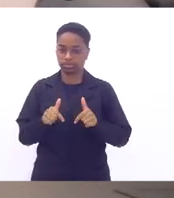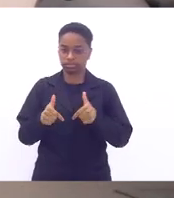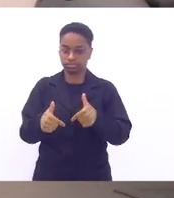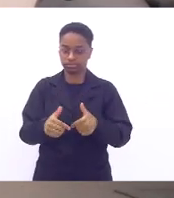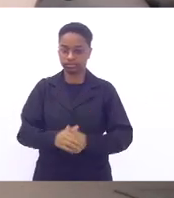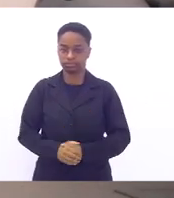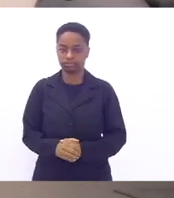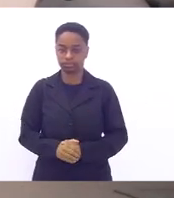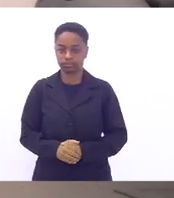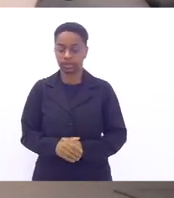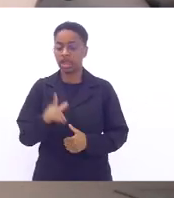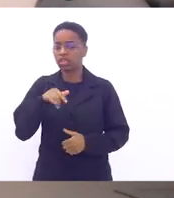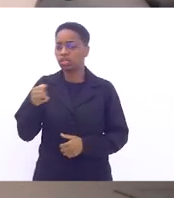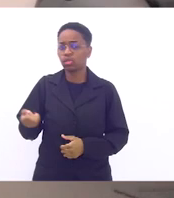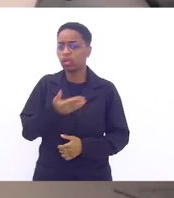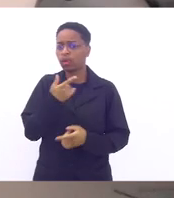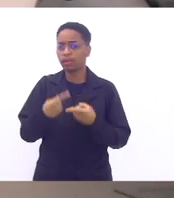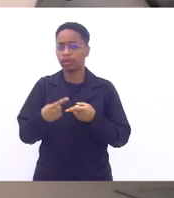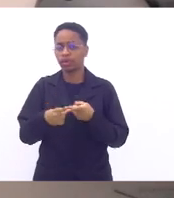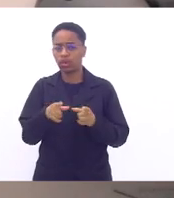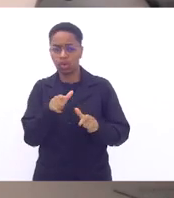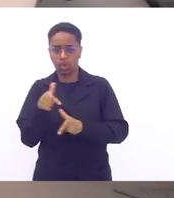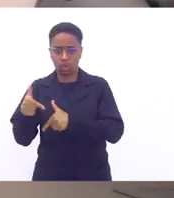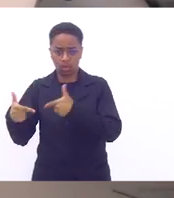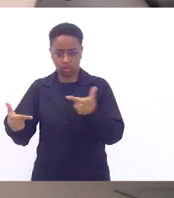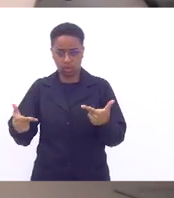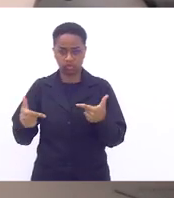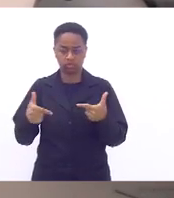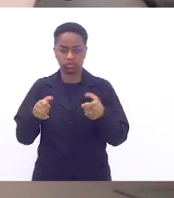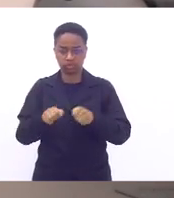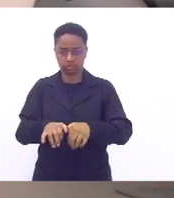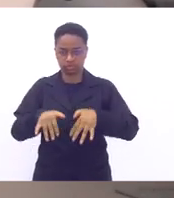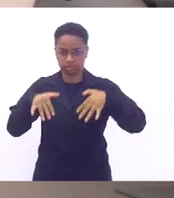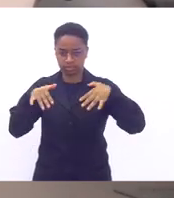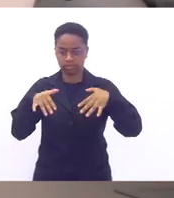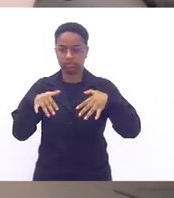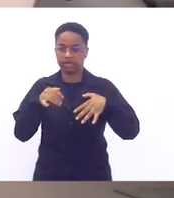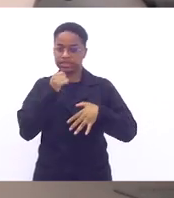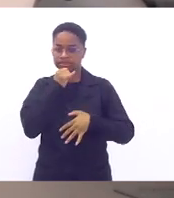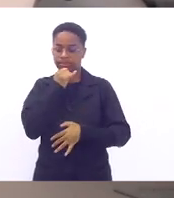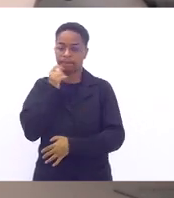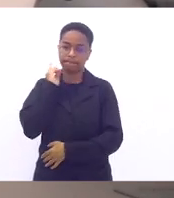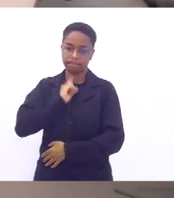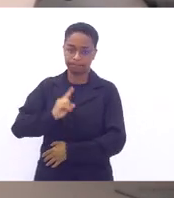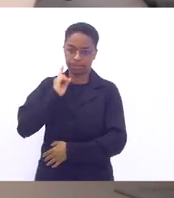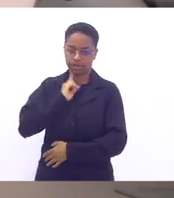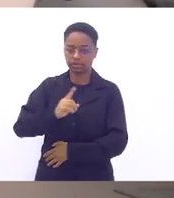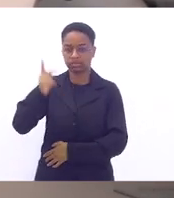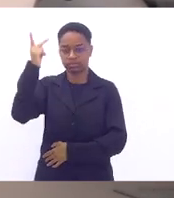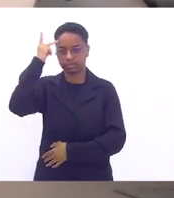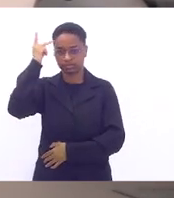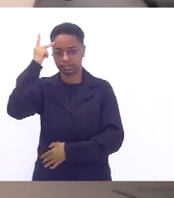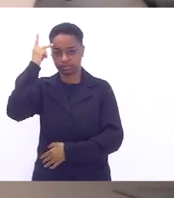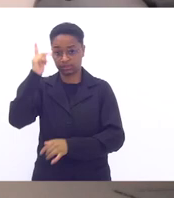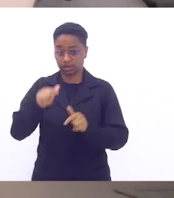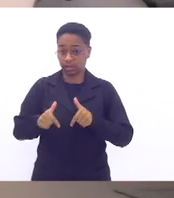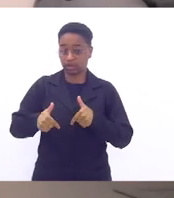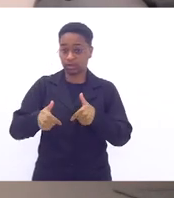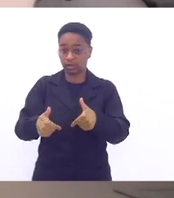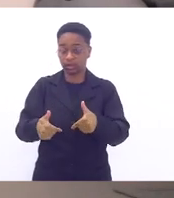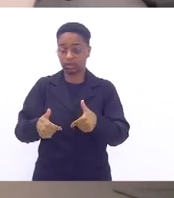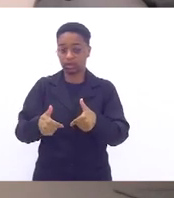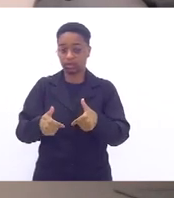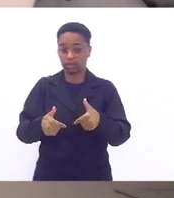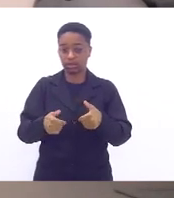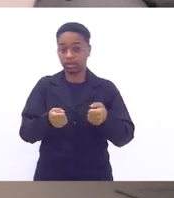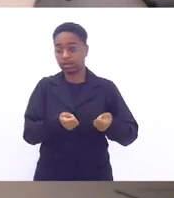ele é inédito porque em outras casas legislativas e Minas em São Paulo essa iniciativa vai para um